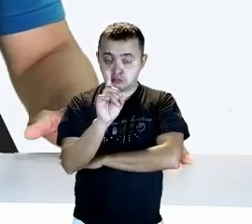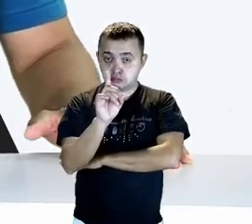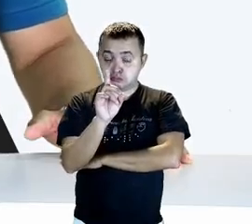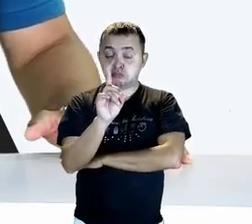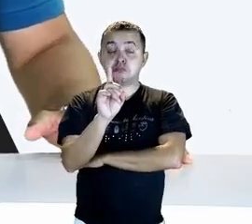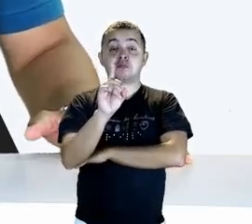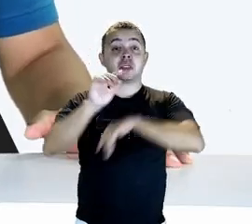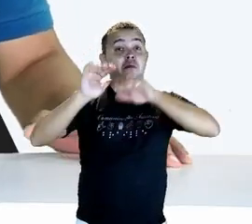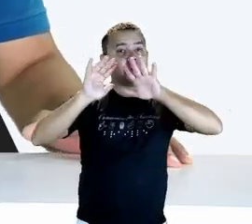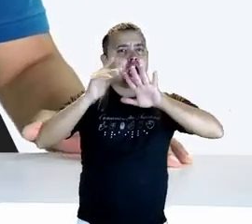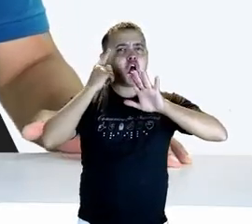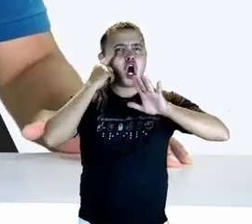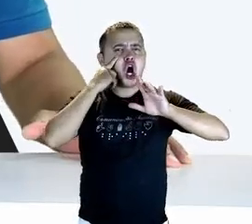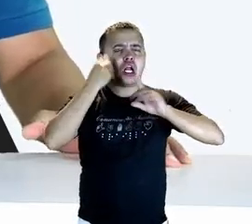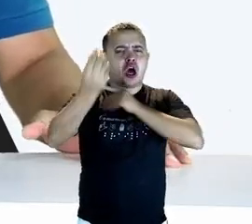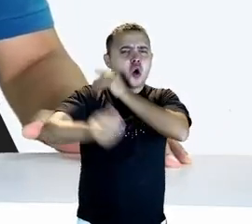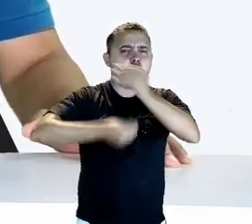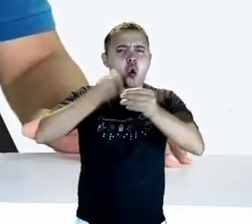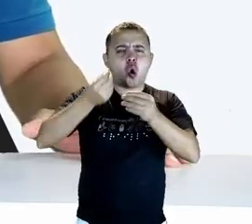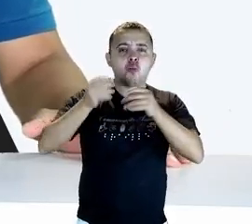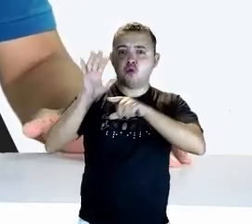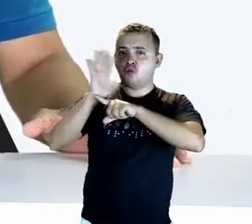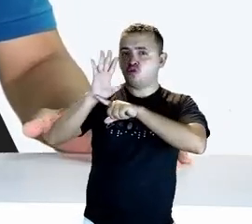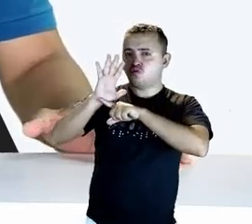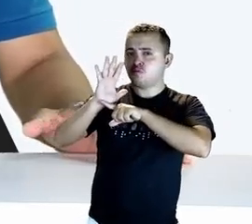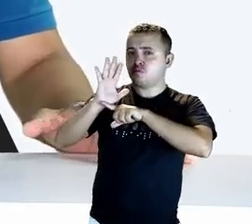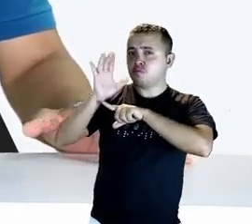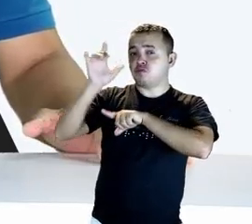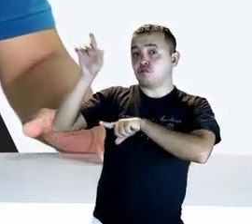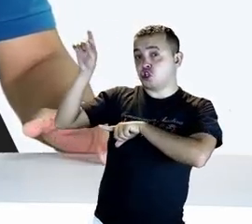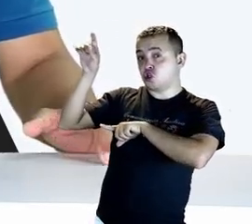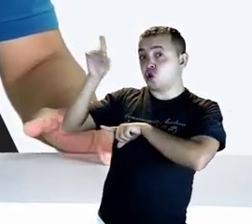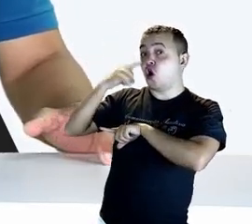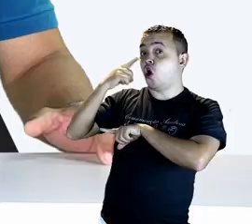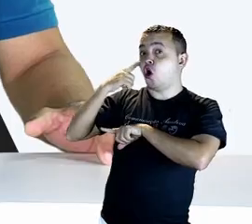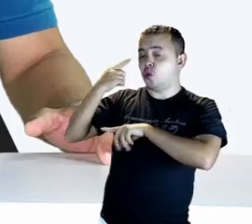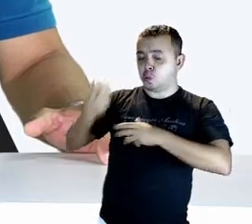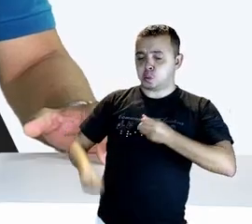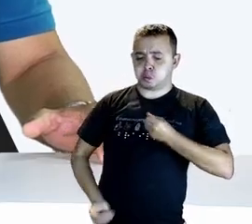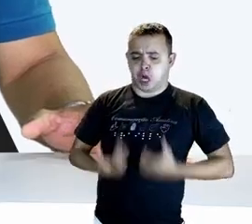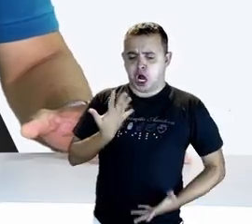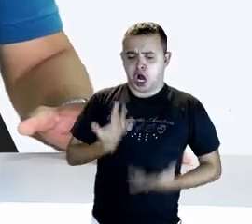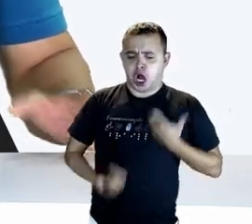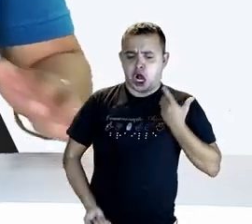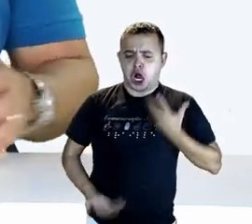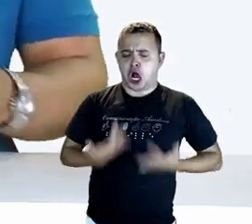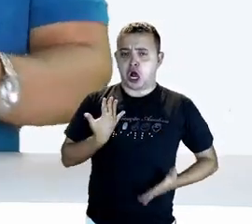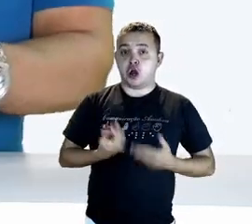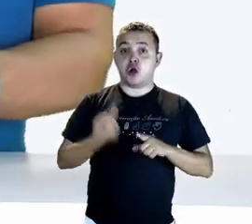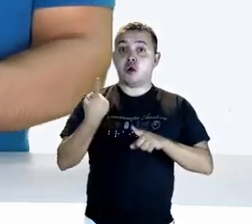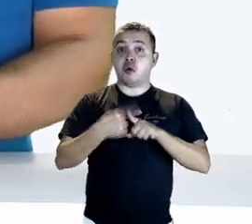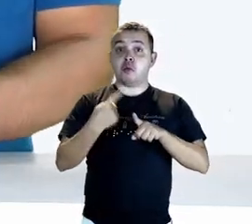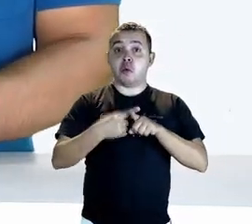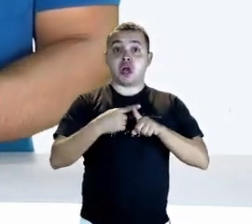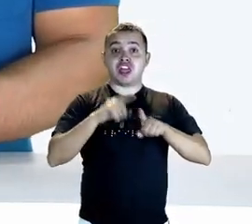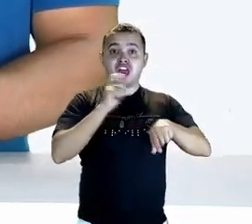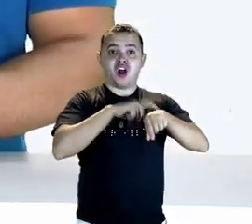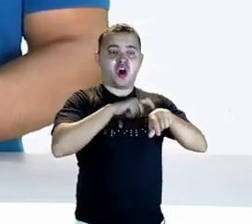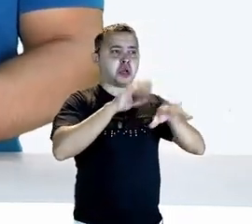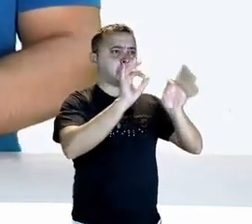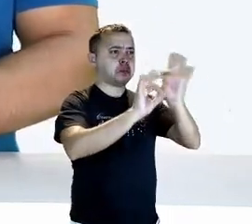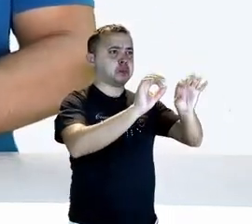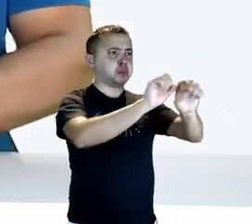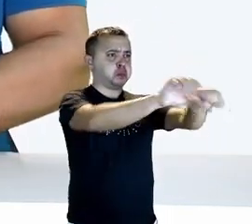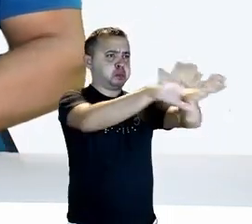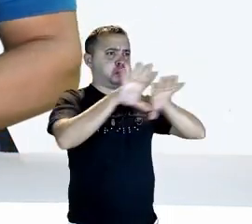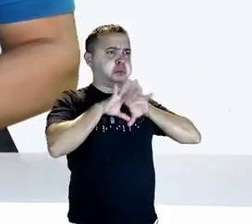uma fatalidade com ela, né? Mas ela veio a sofrer essas queimaduras porque ao passar a corrente elétrica